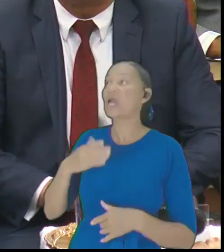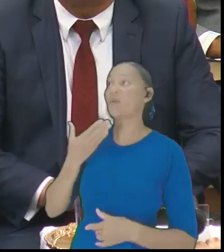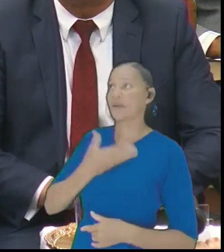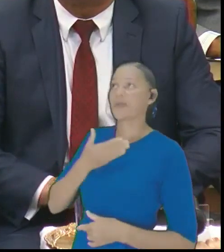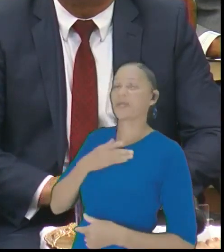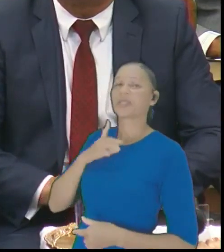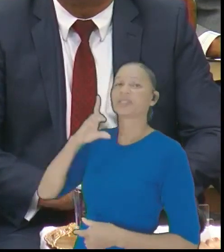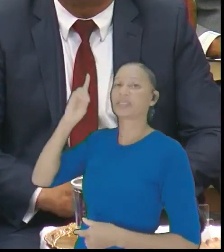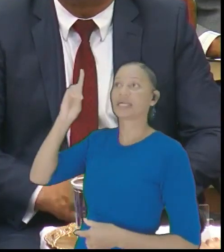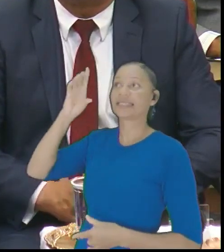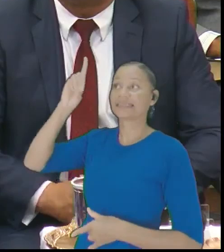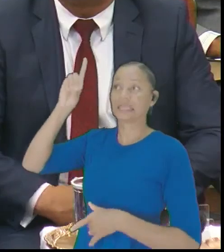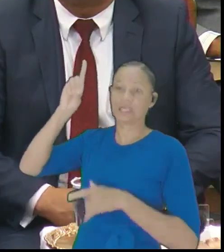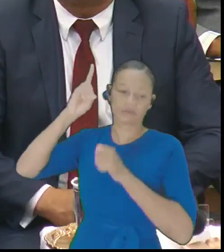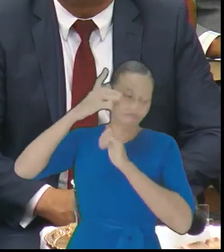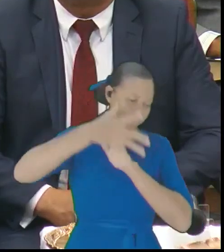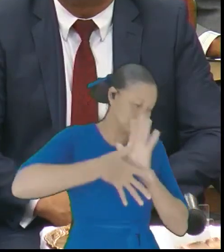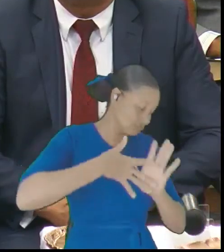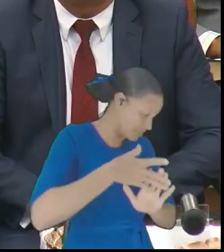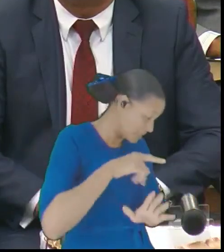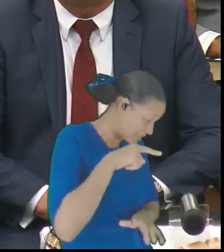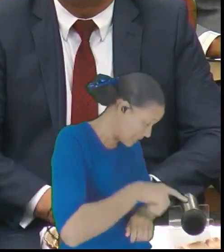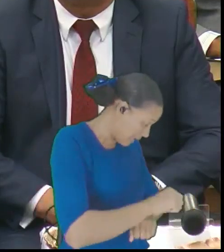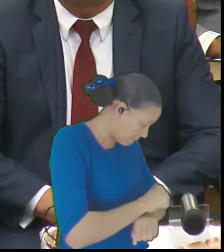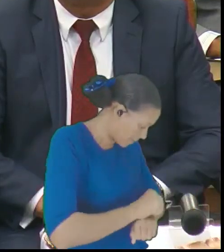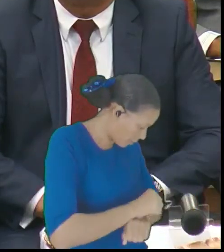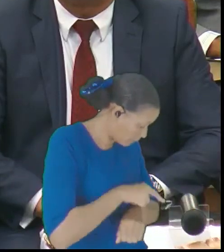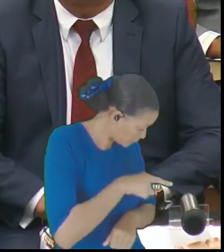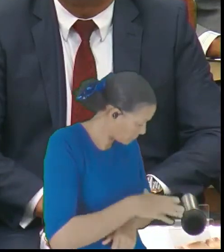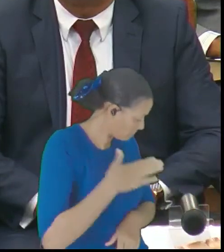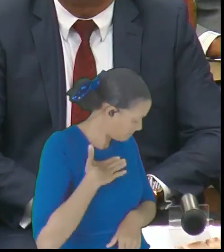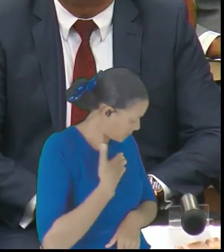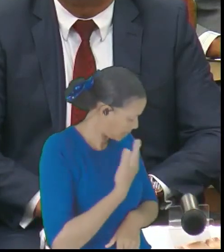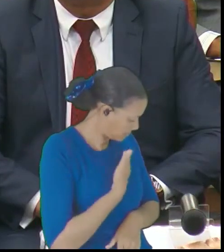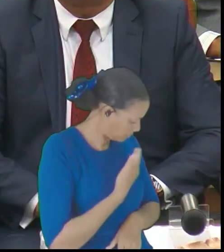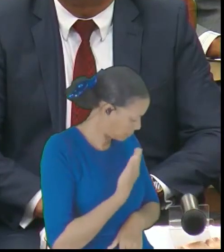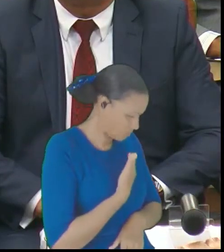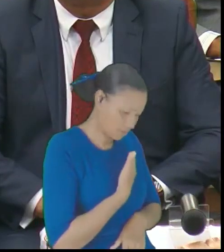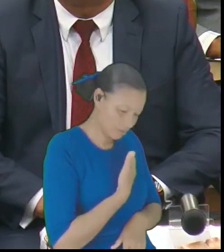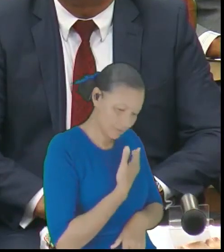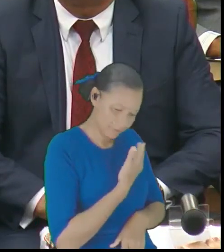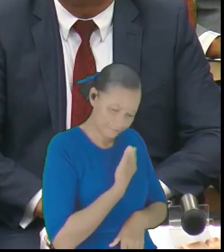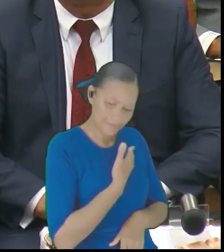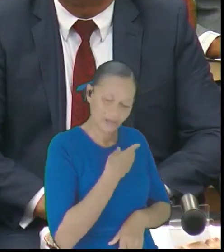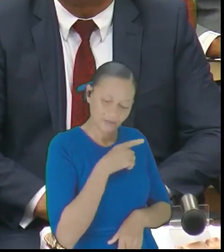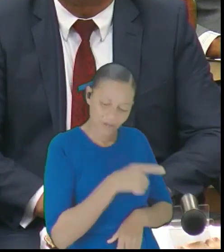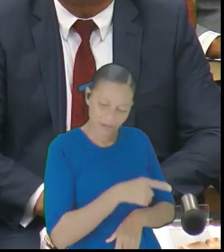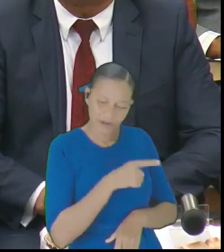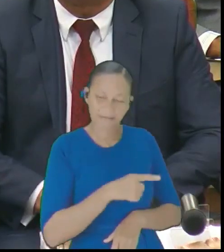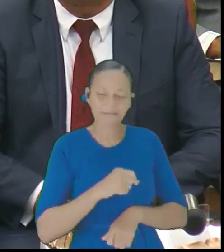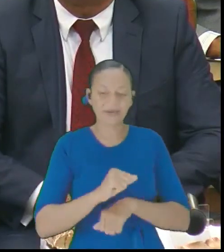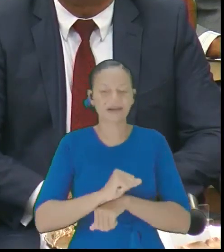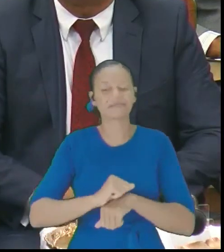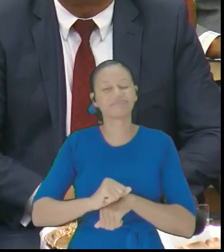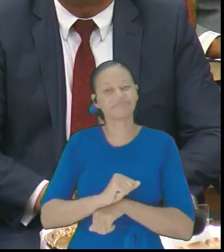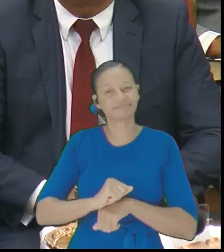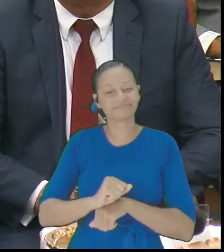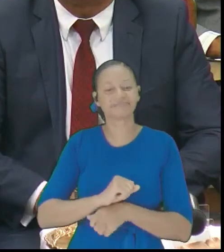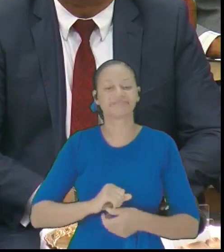de Deus. E outra coisa é Deus dizer, eu sou amigo, eu tenho um amigo lá. O meu amigo é